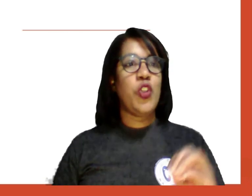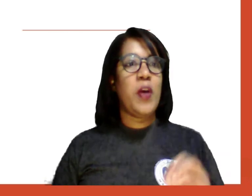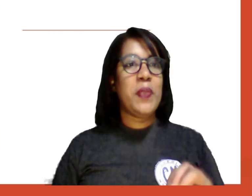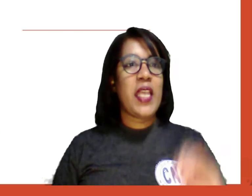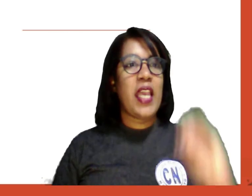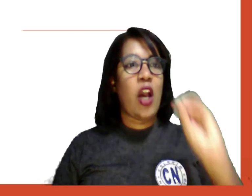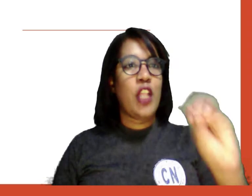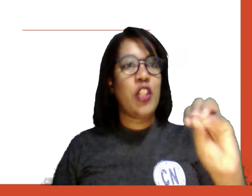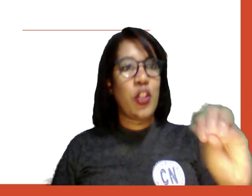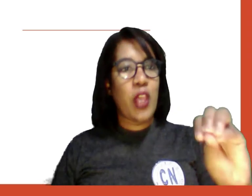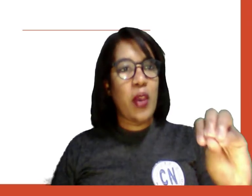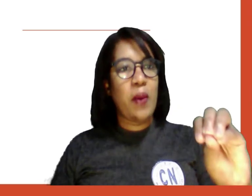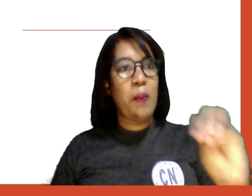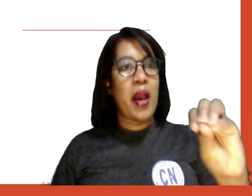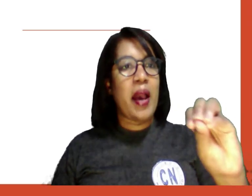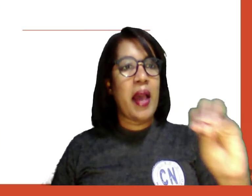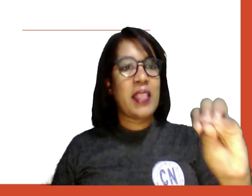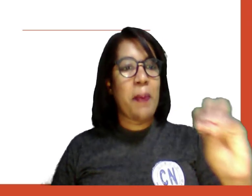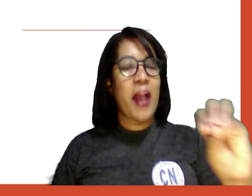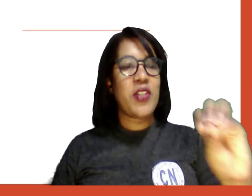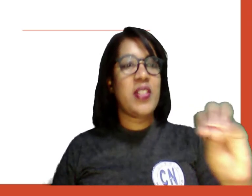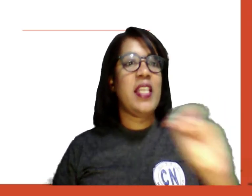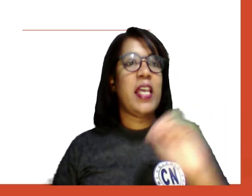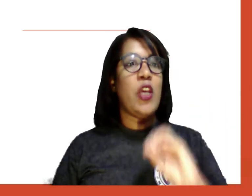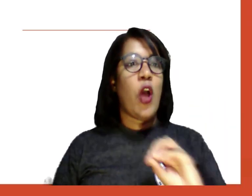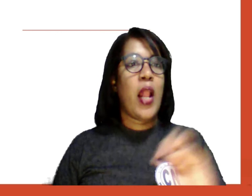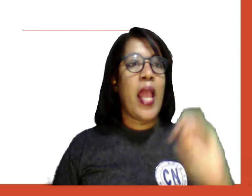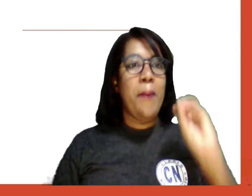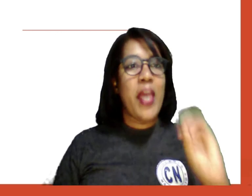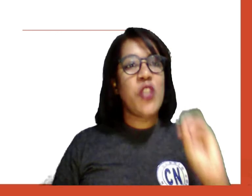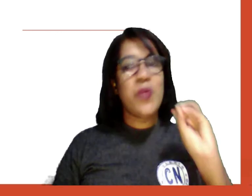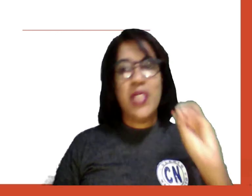Então, continuando aí, ó, eu tenho essa